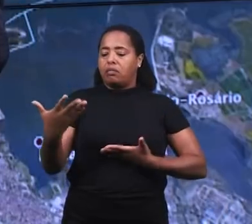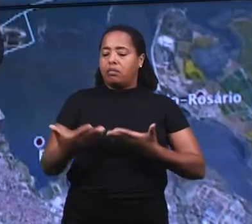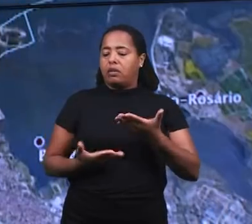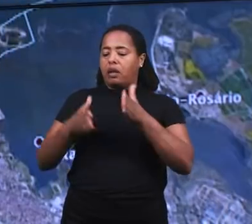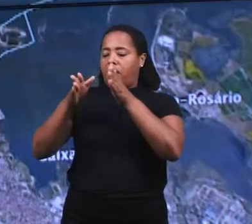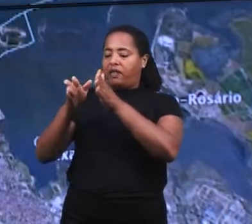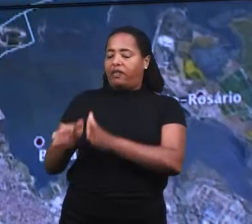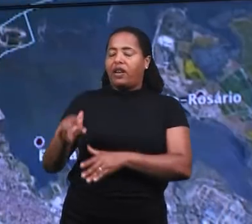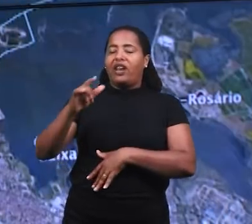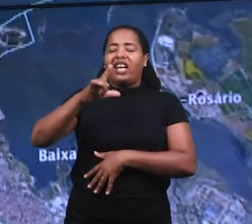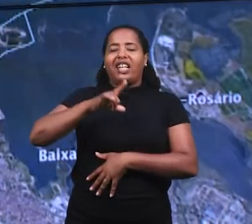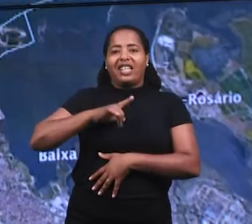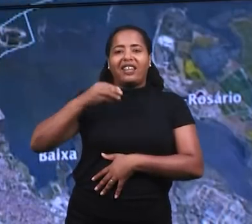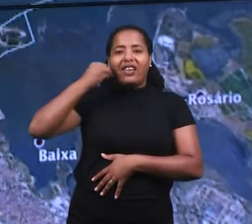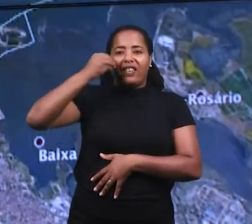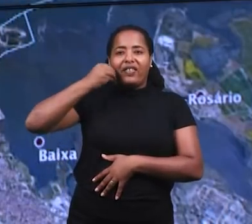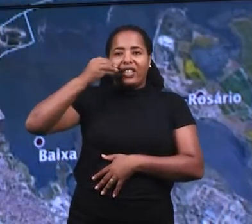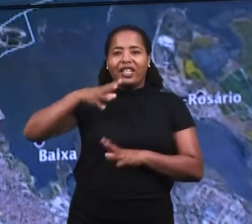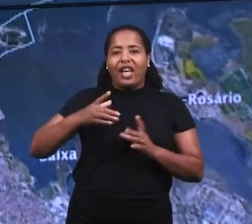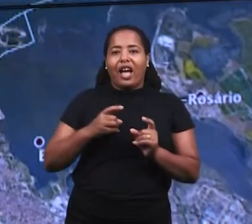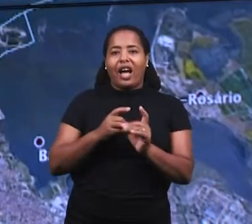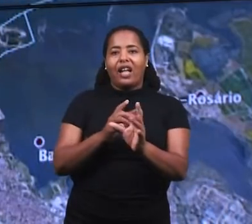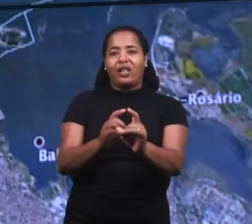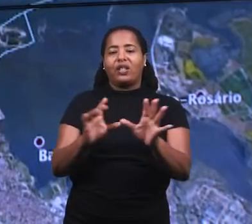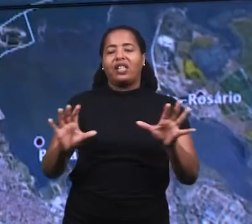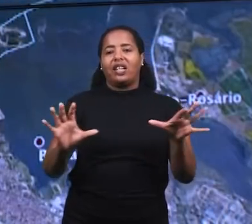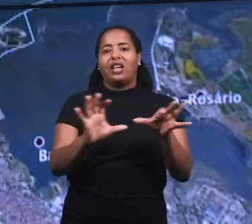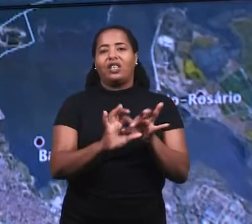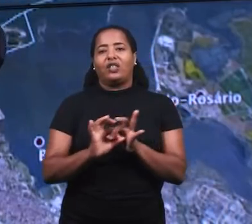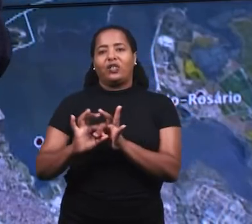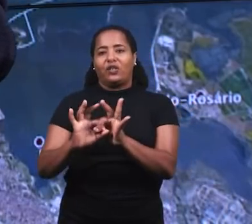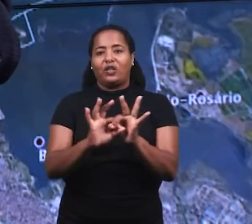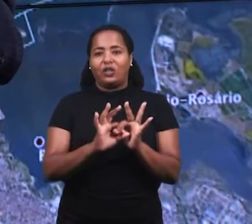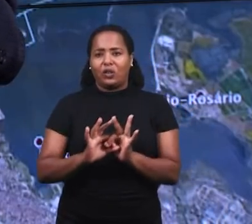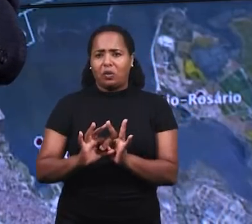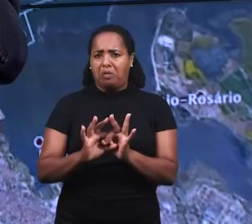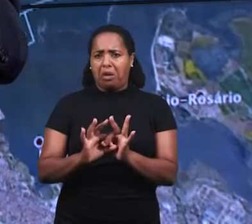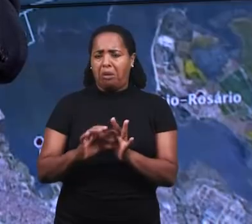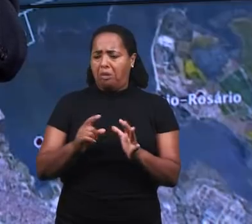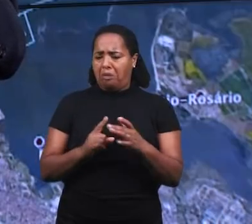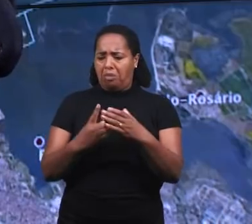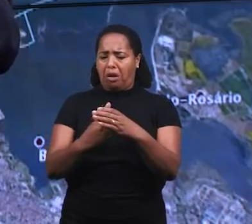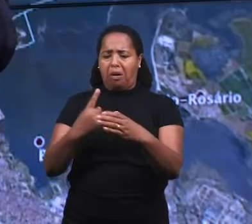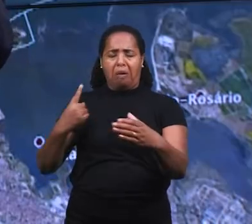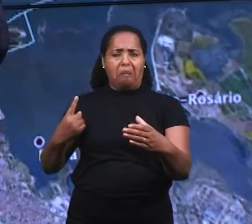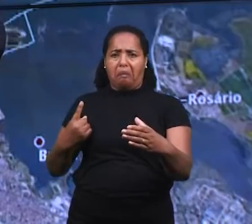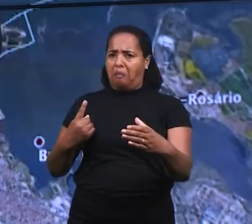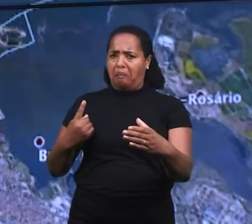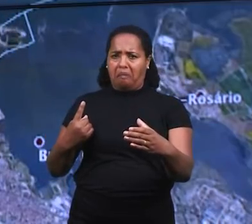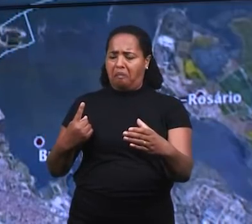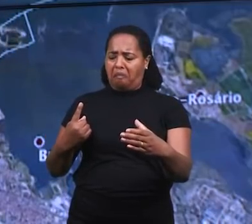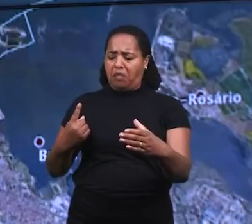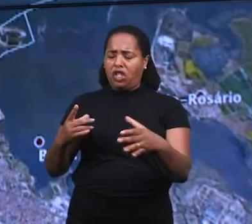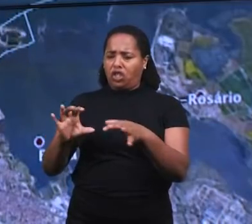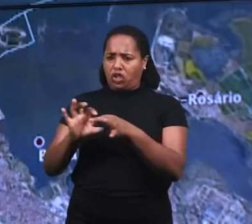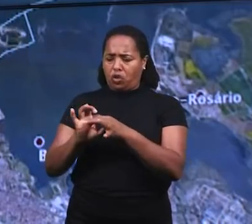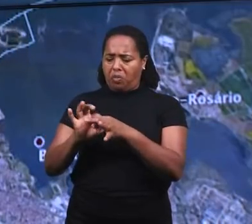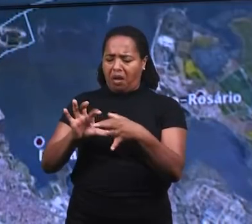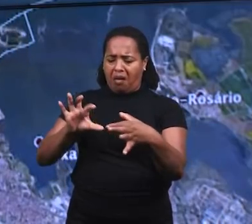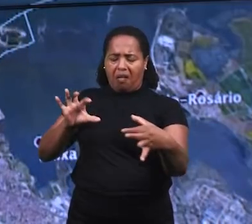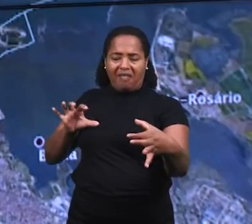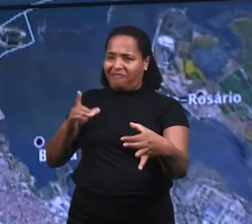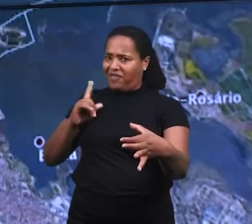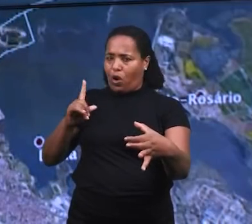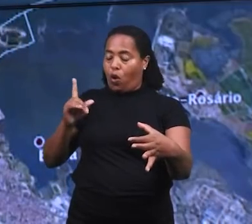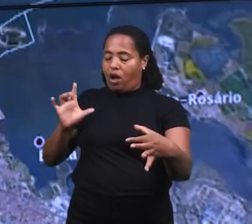é um isolamento, mas a igreja tem podido viver a doutrina de comunhão. Nós não temos